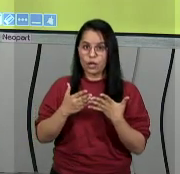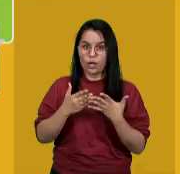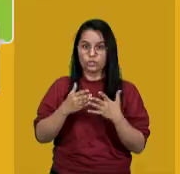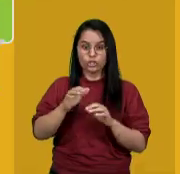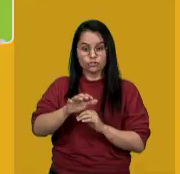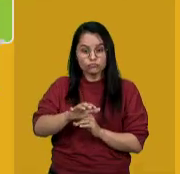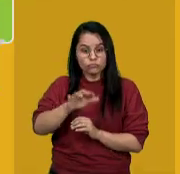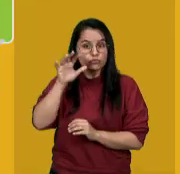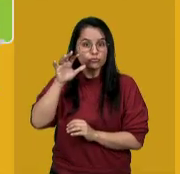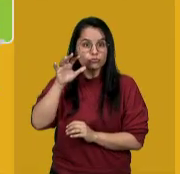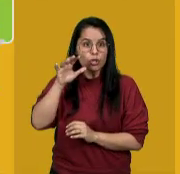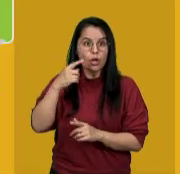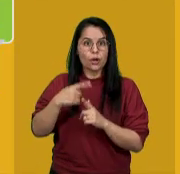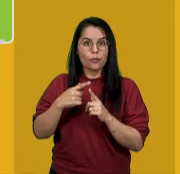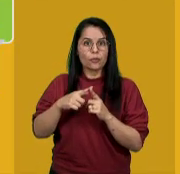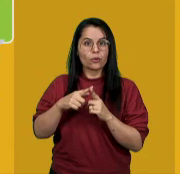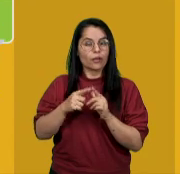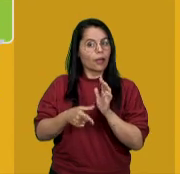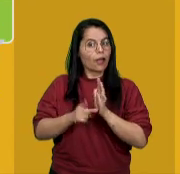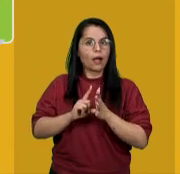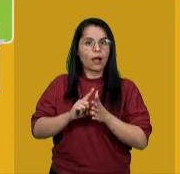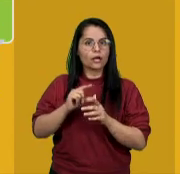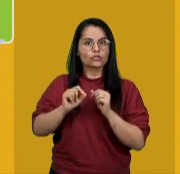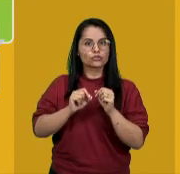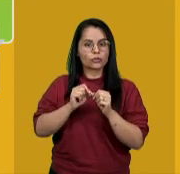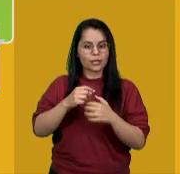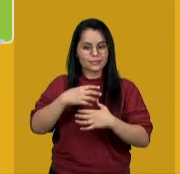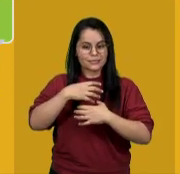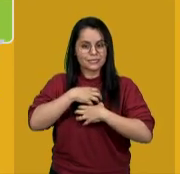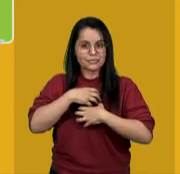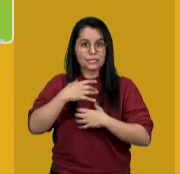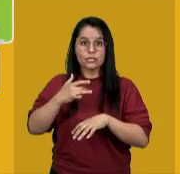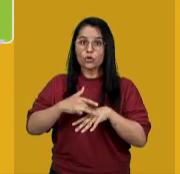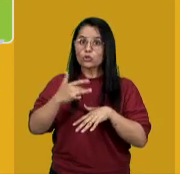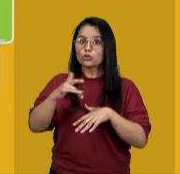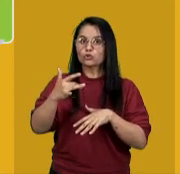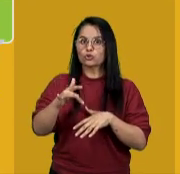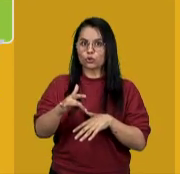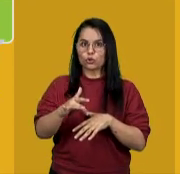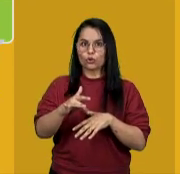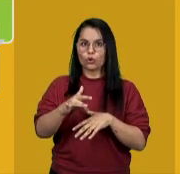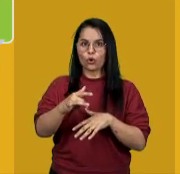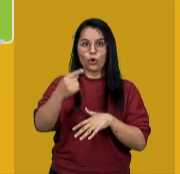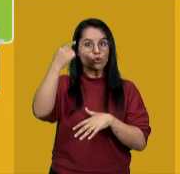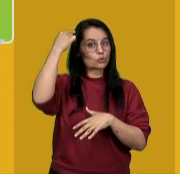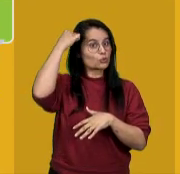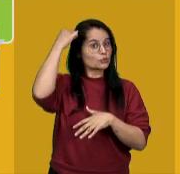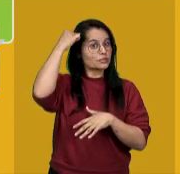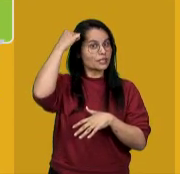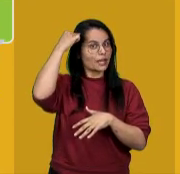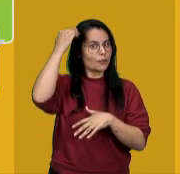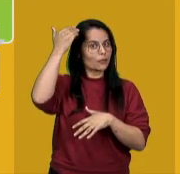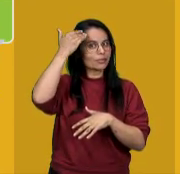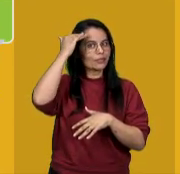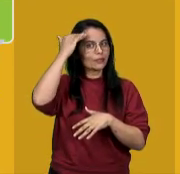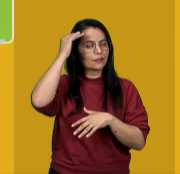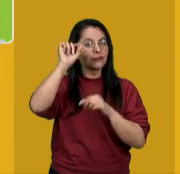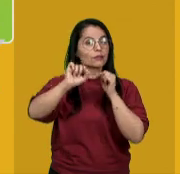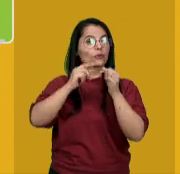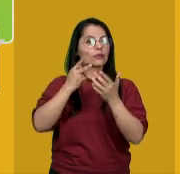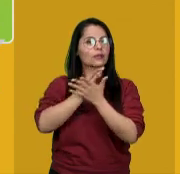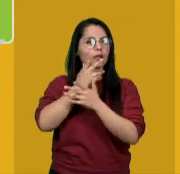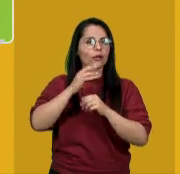a mão do local, antes mesmo da sensação de dor ser processada em nosso cérebro. Isso